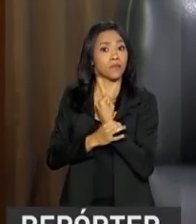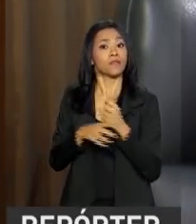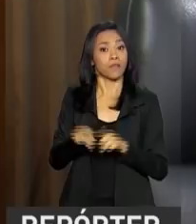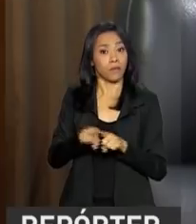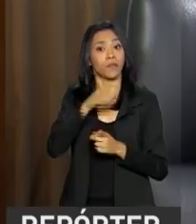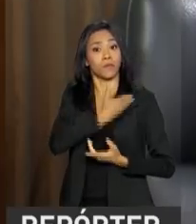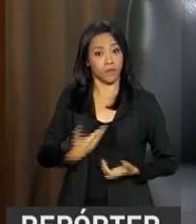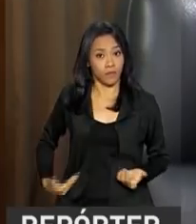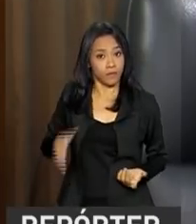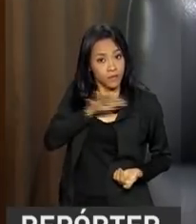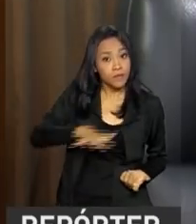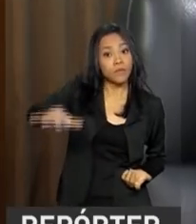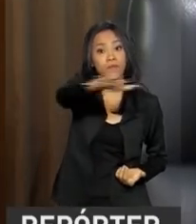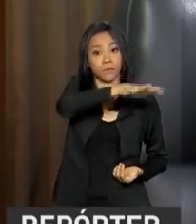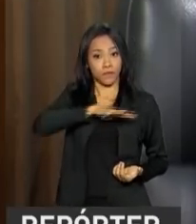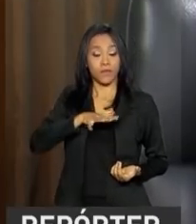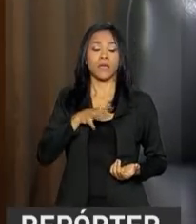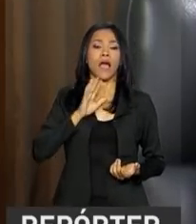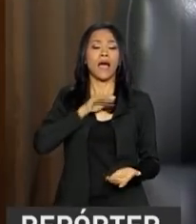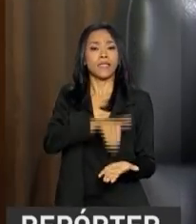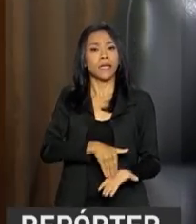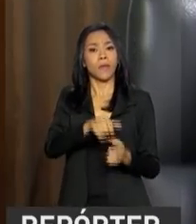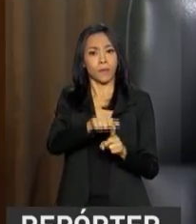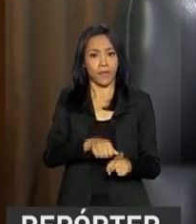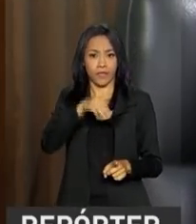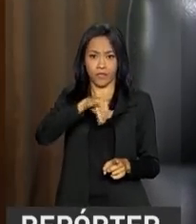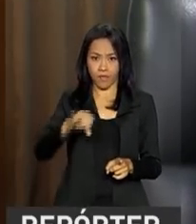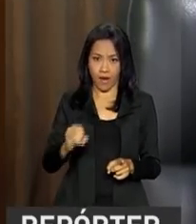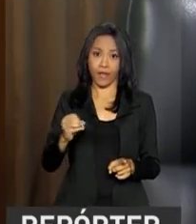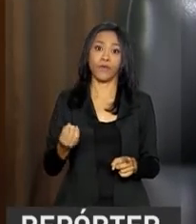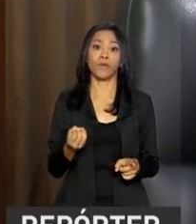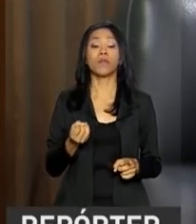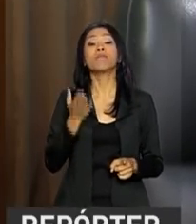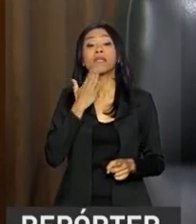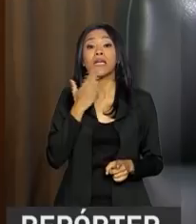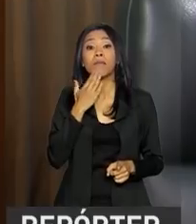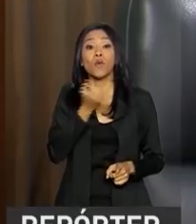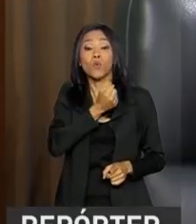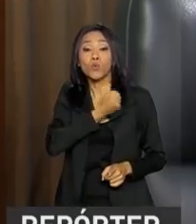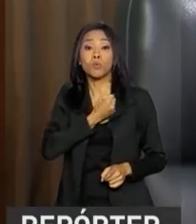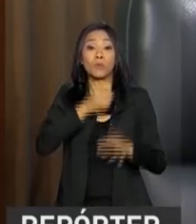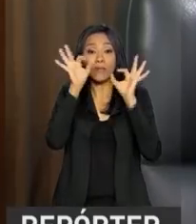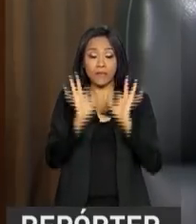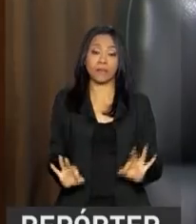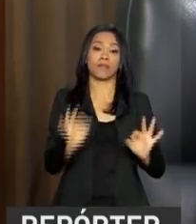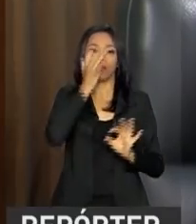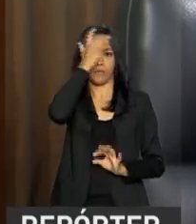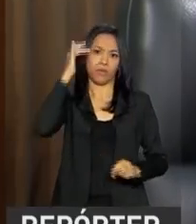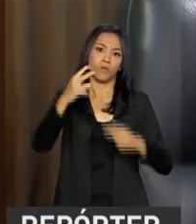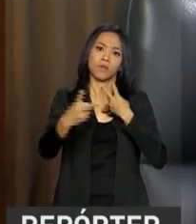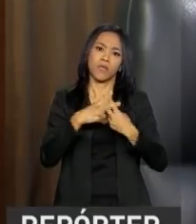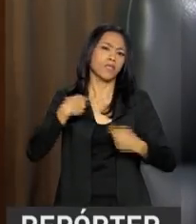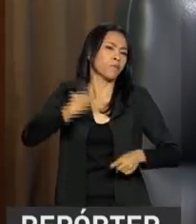completamos mais até o mesmo maio entregarei ao brasil sequer um número exato de presos porque